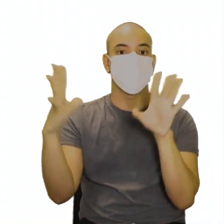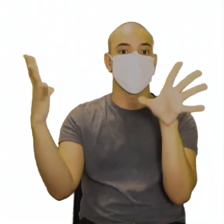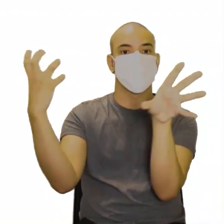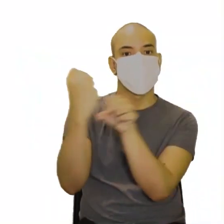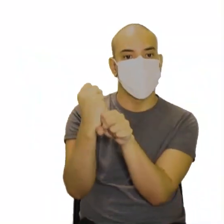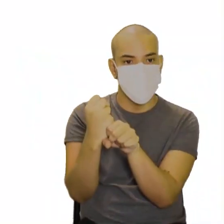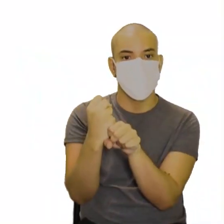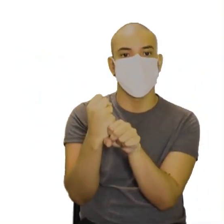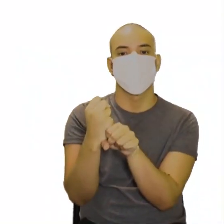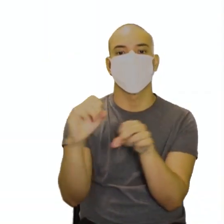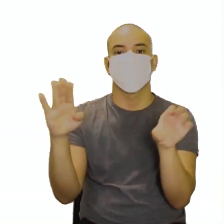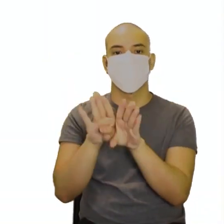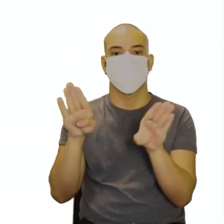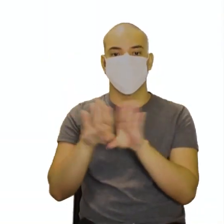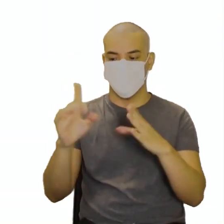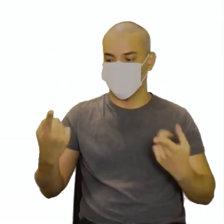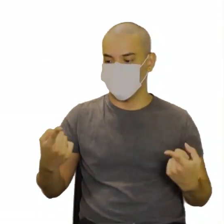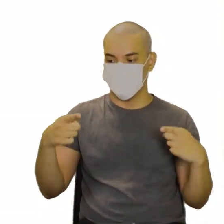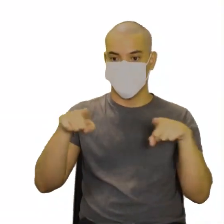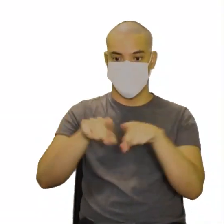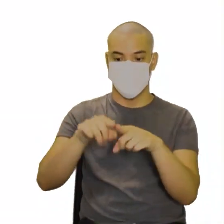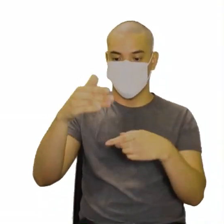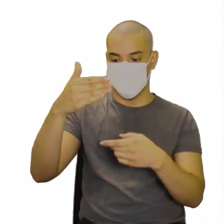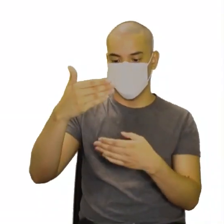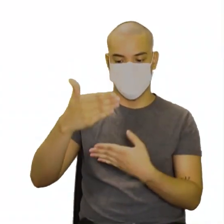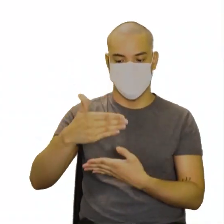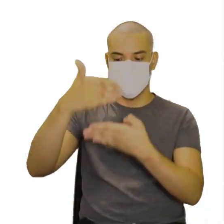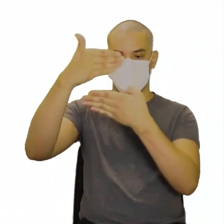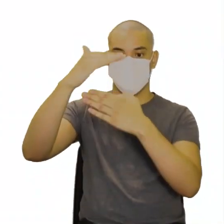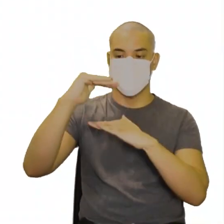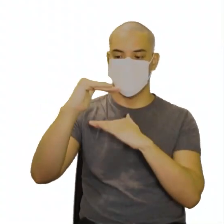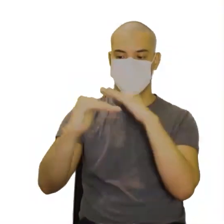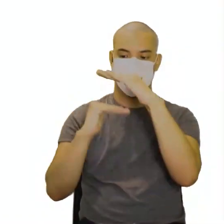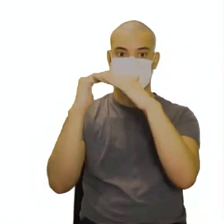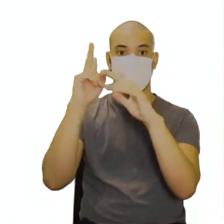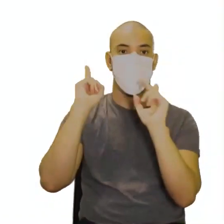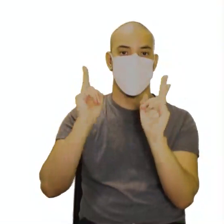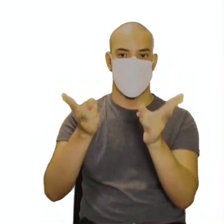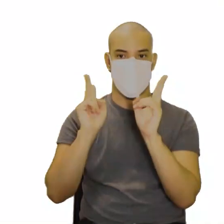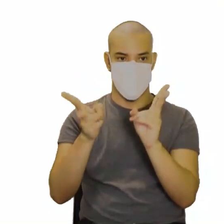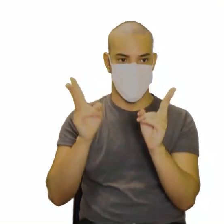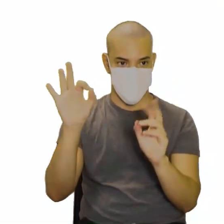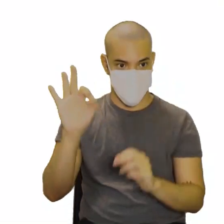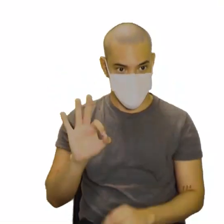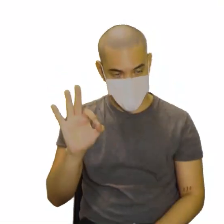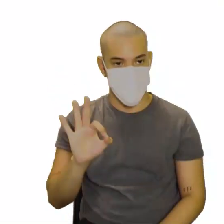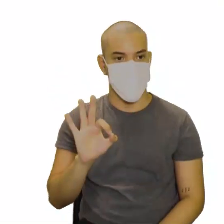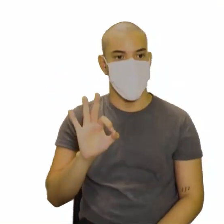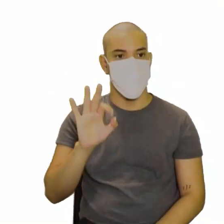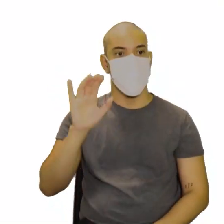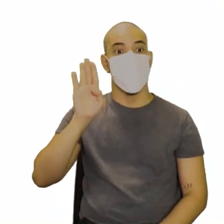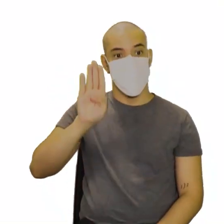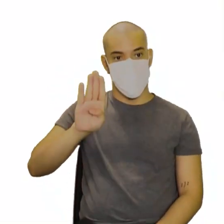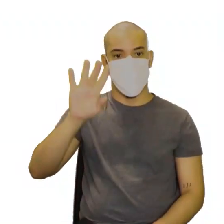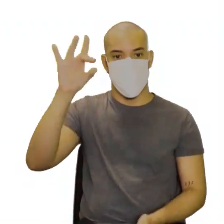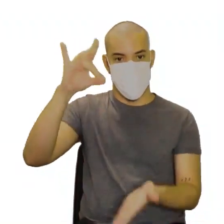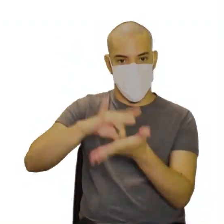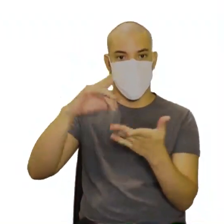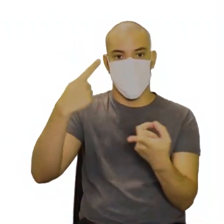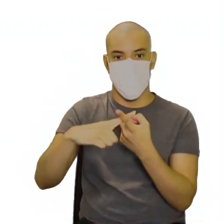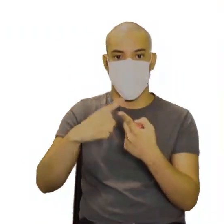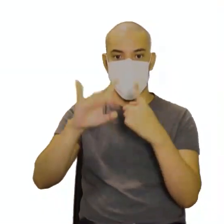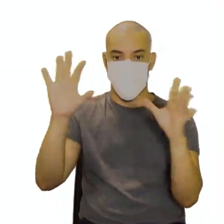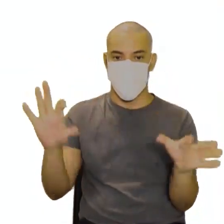tensão. E na em paralelo, o potencial elétrico é o mesmo, ok? E a letra B, pessoal, é verdadeira, porque